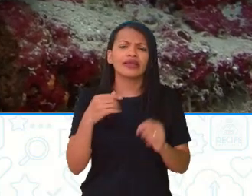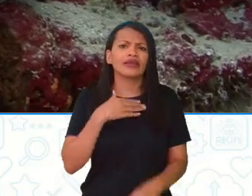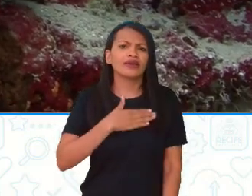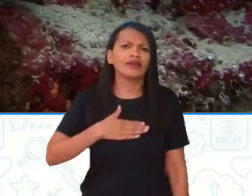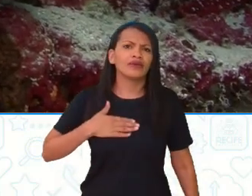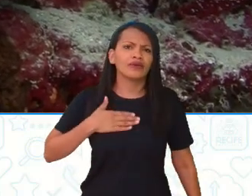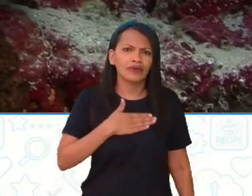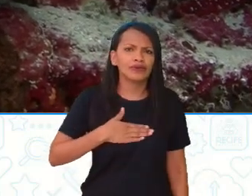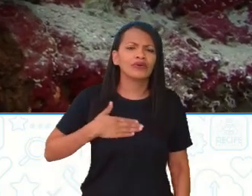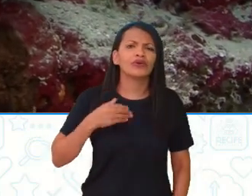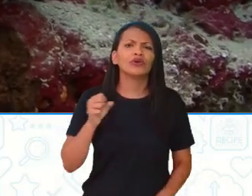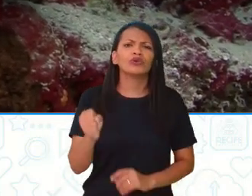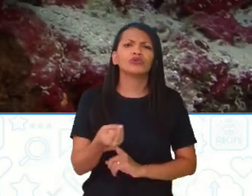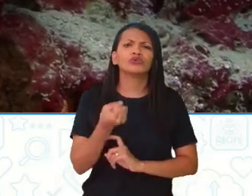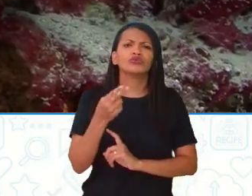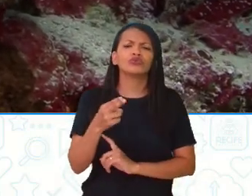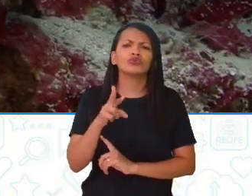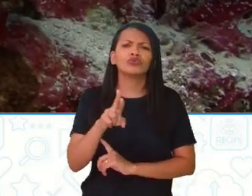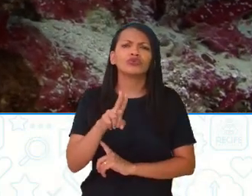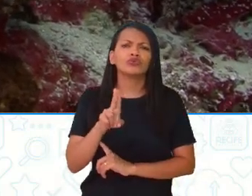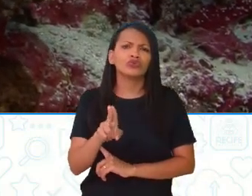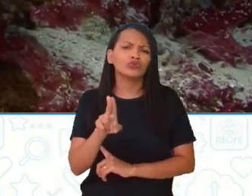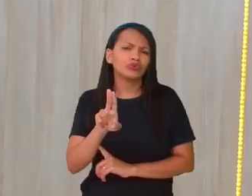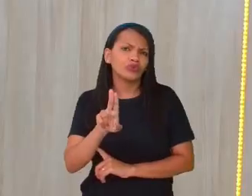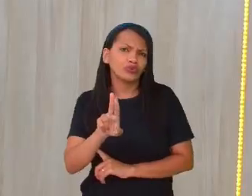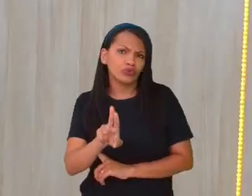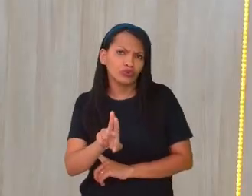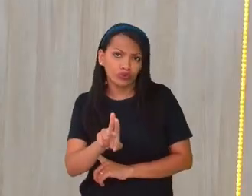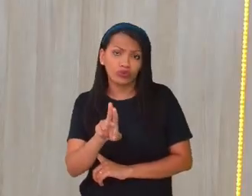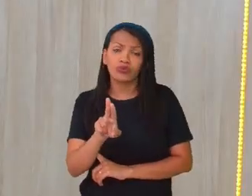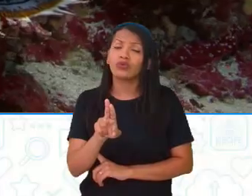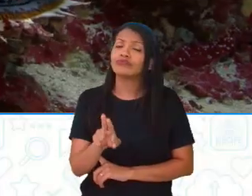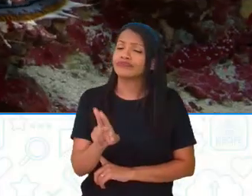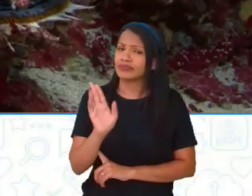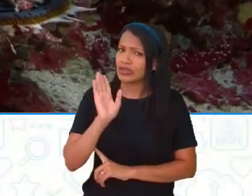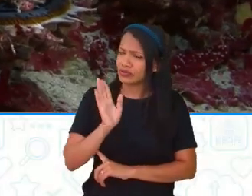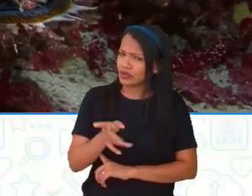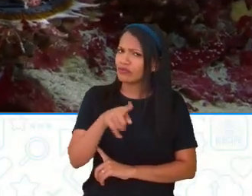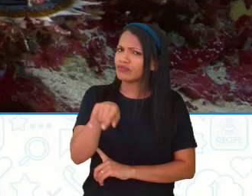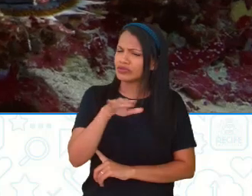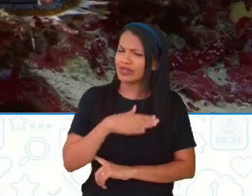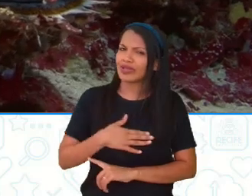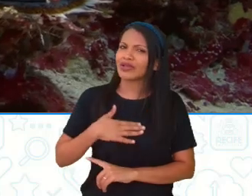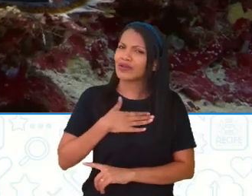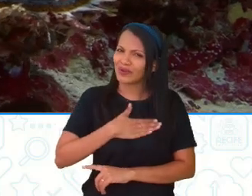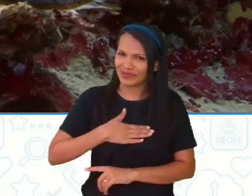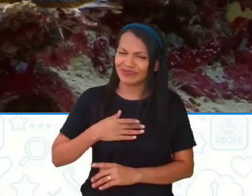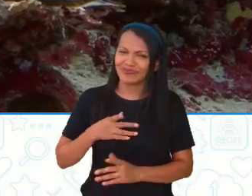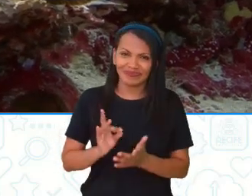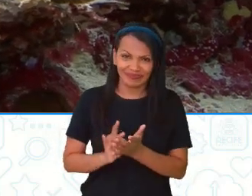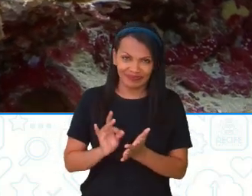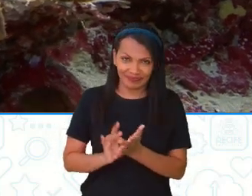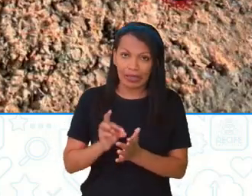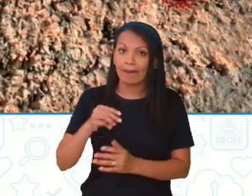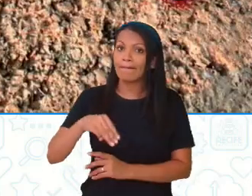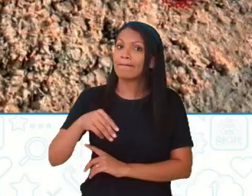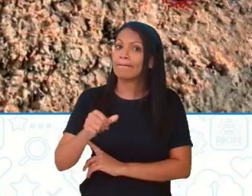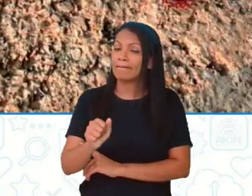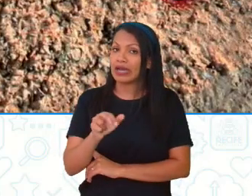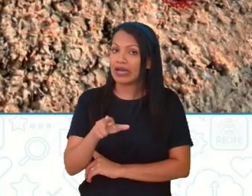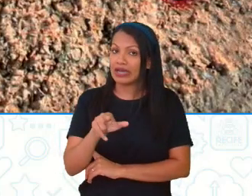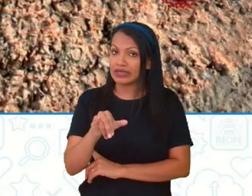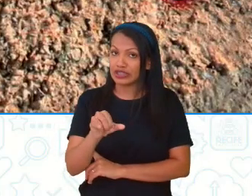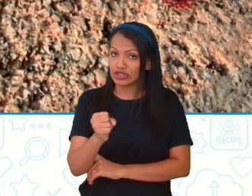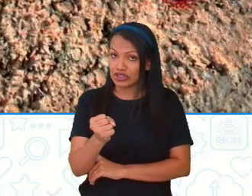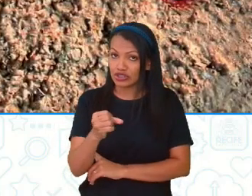comer um sururu, um marisco? Já falei uns pratinhos aí que vocês gostam, né? Então, eles são molúsculos, gente.